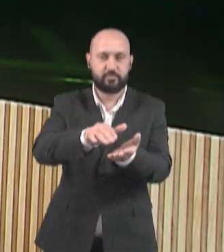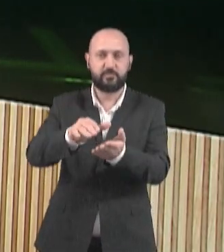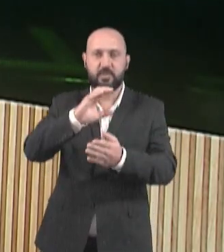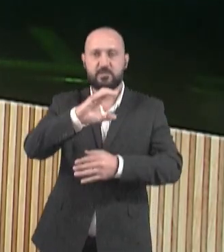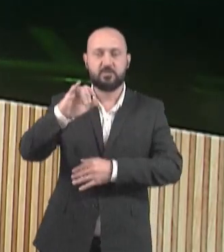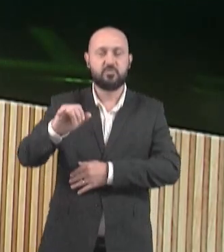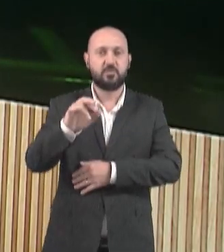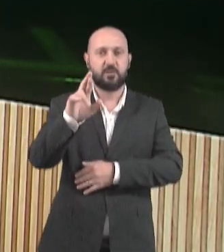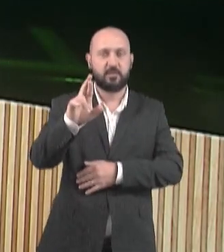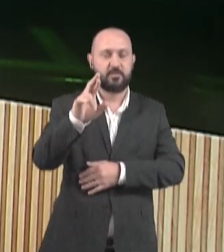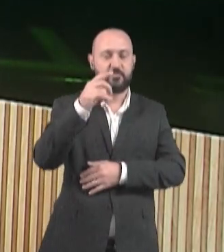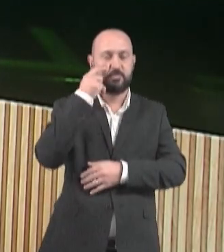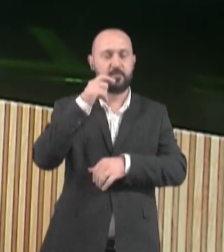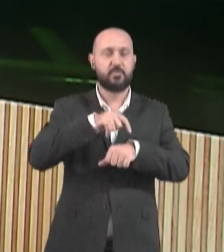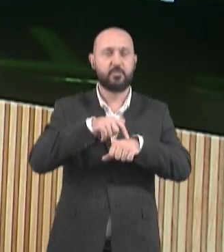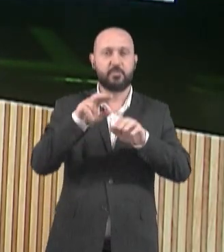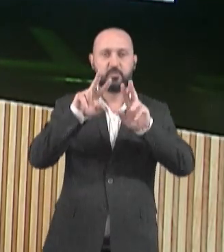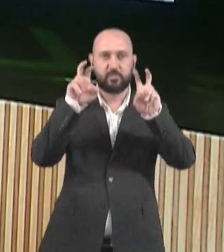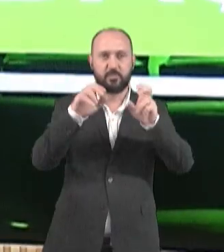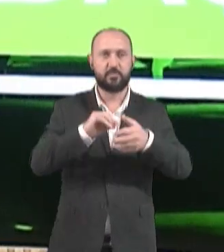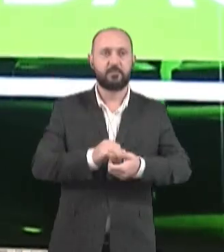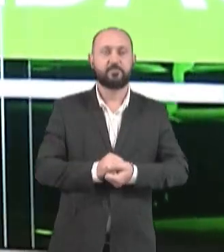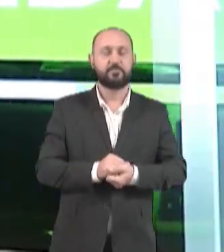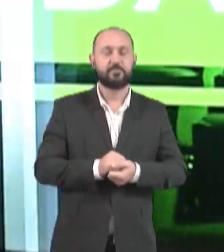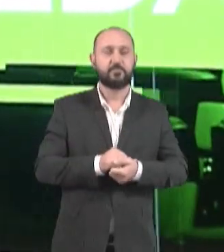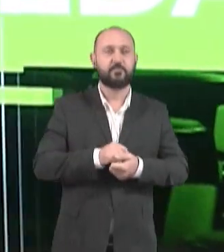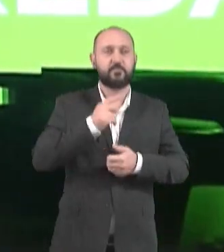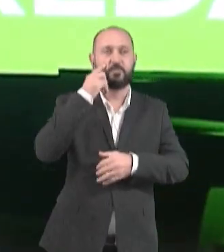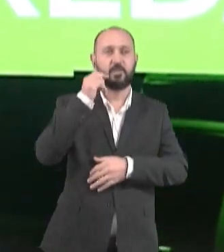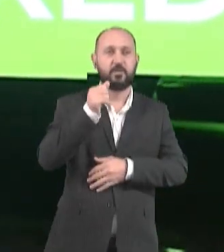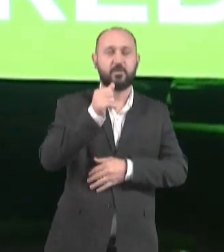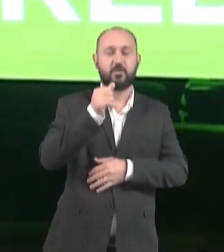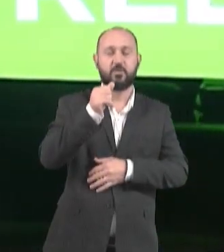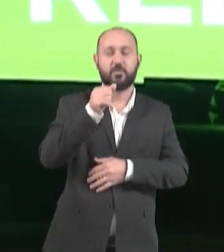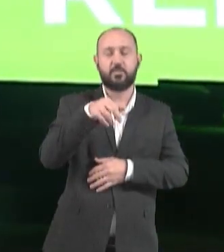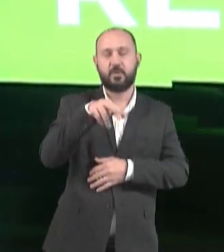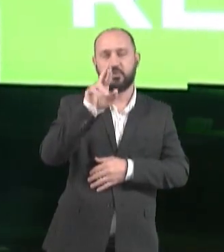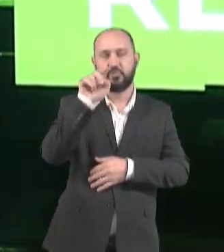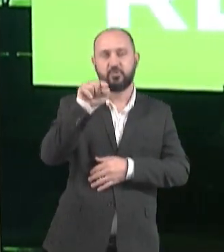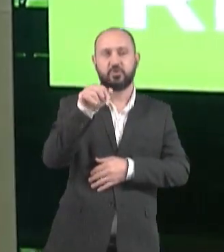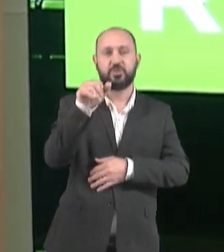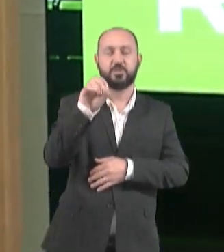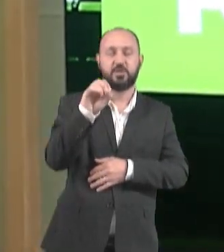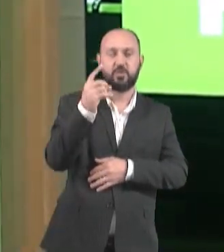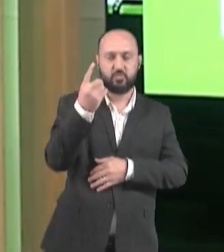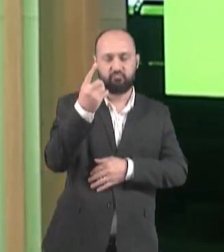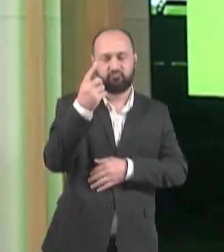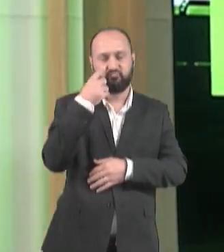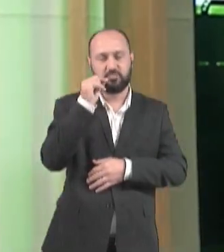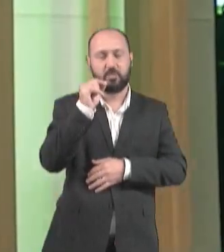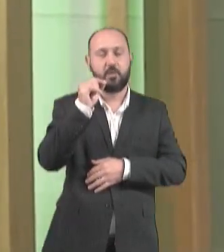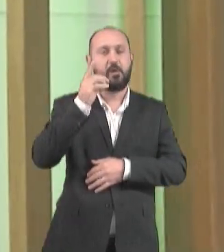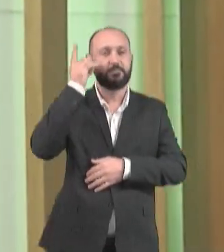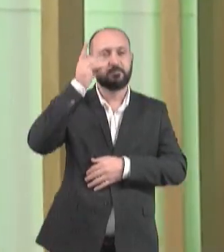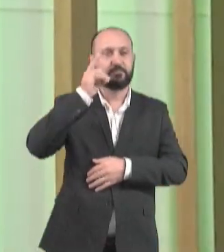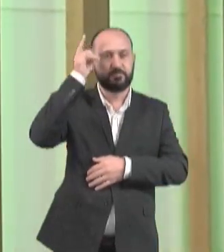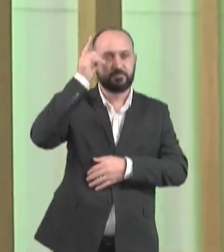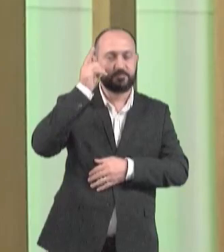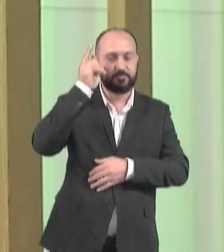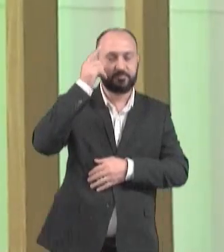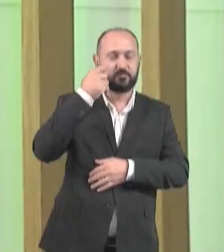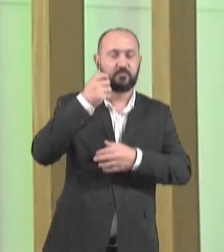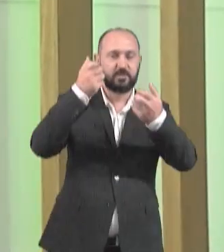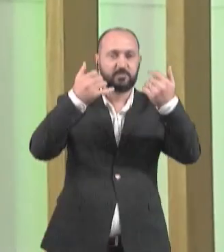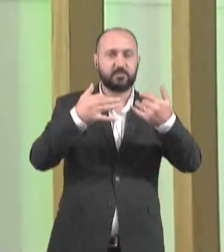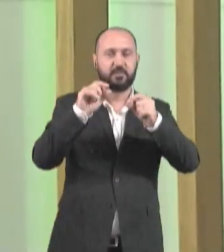a CCJR depois do período de pauta. 12h01, e o deputado Lídio Lopes usou a tribuna na sessão de hoje, durante o grande expediente,